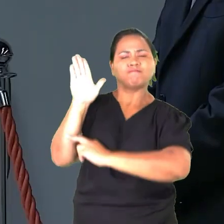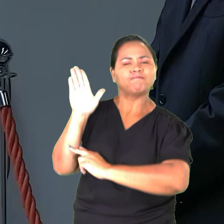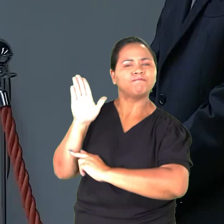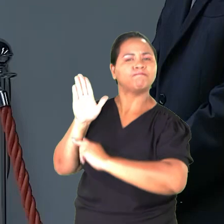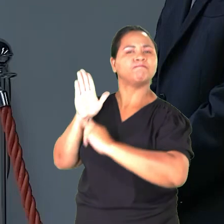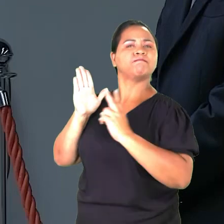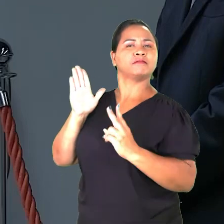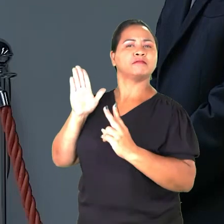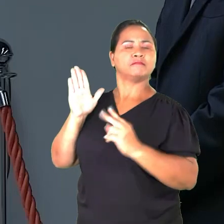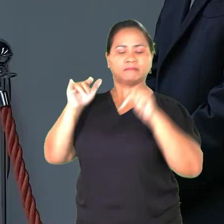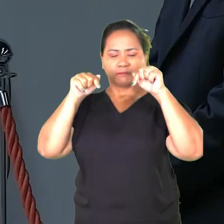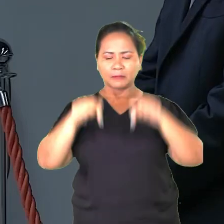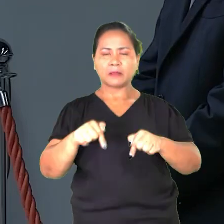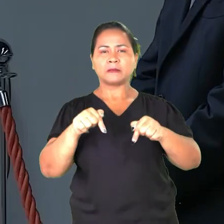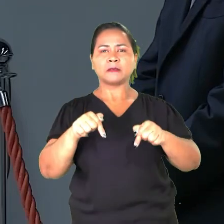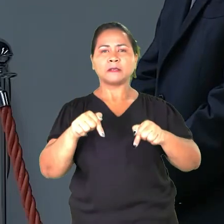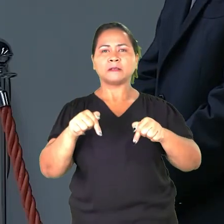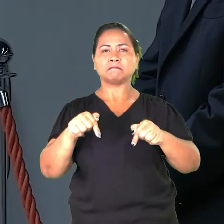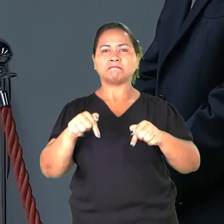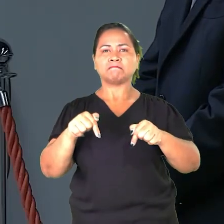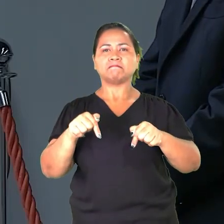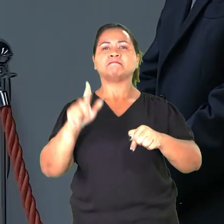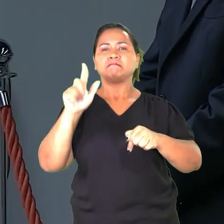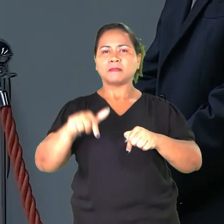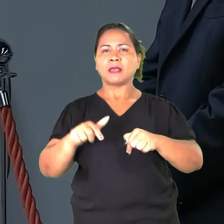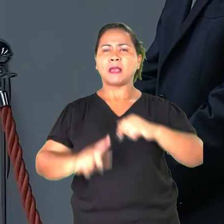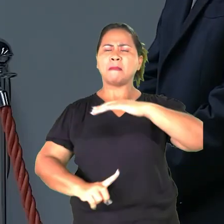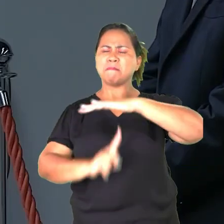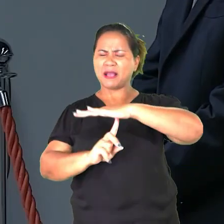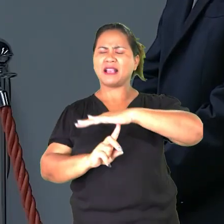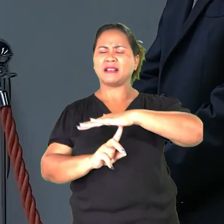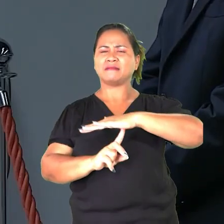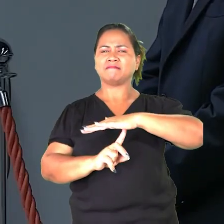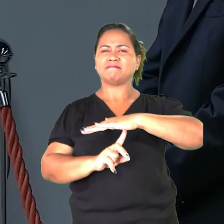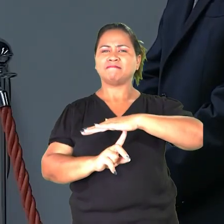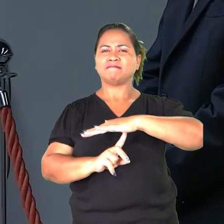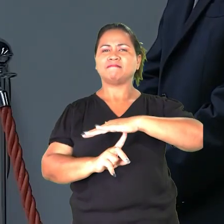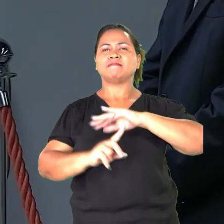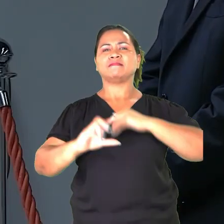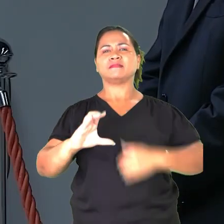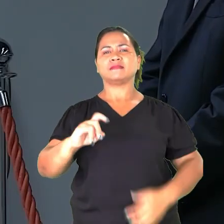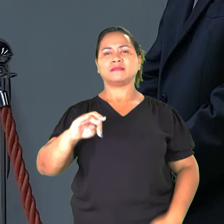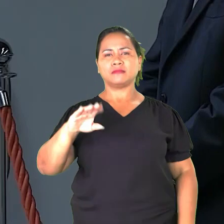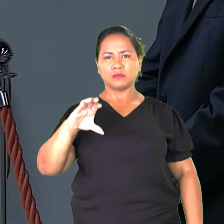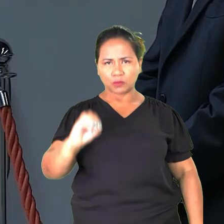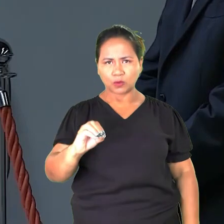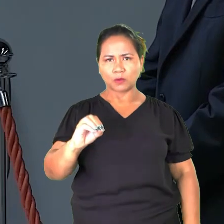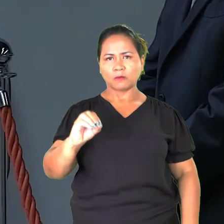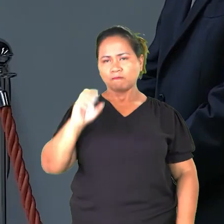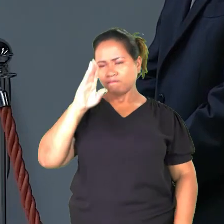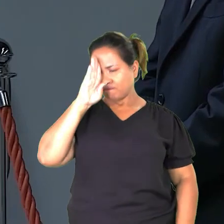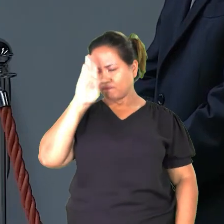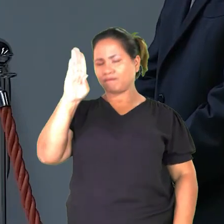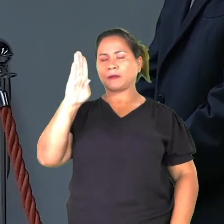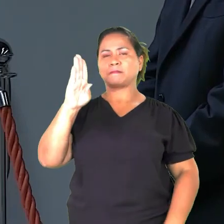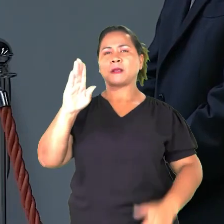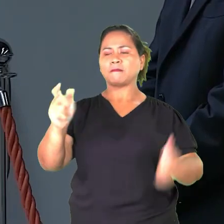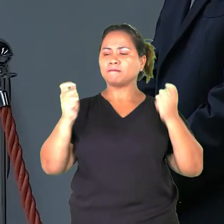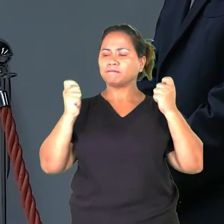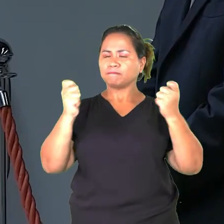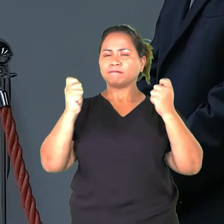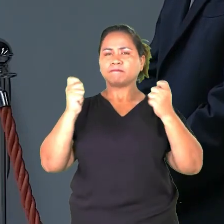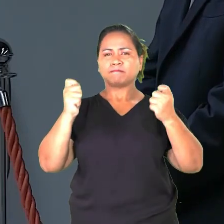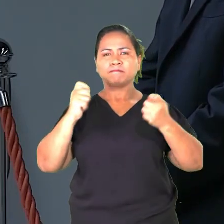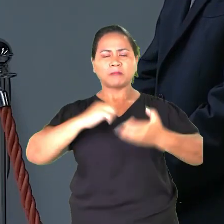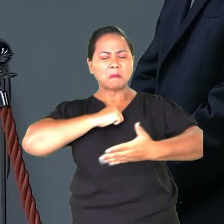liberdade. Aqui, um centro que centra o coração das campanhas, os comícios de